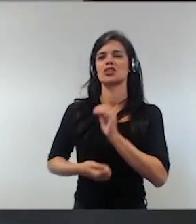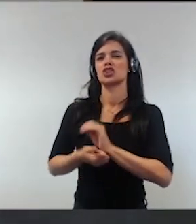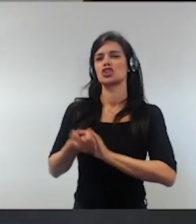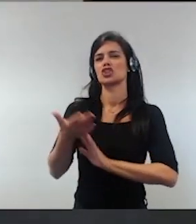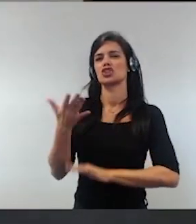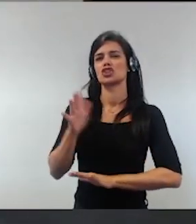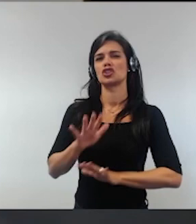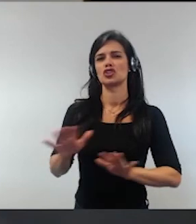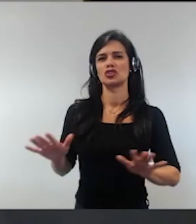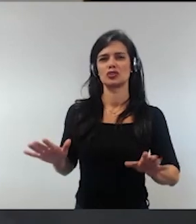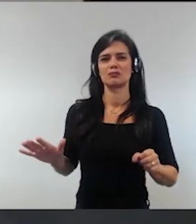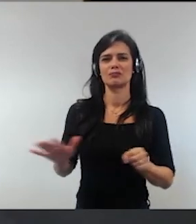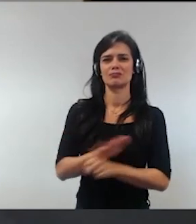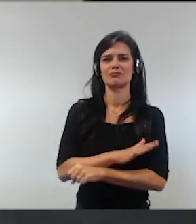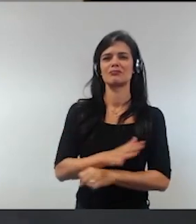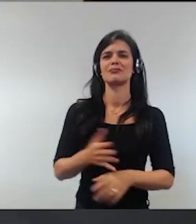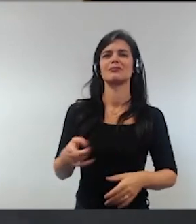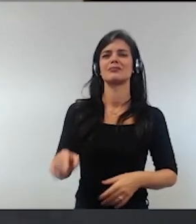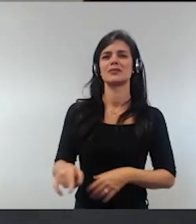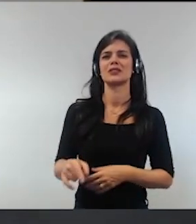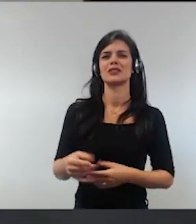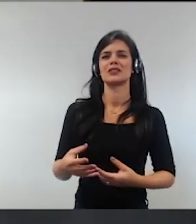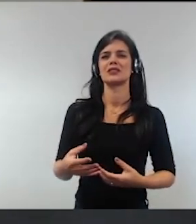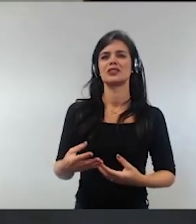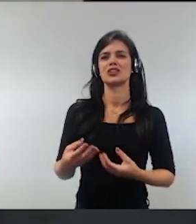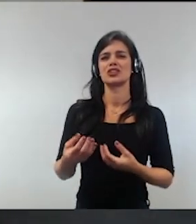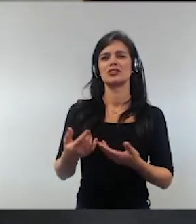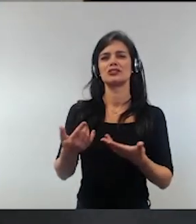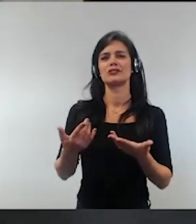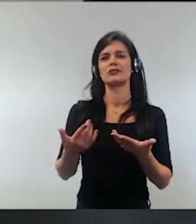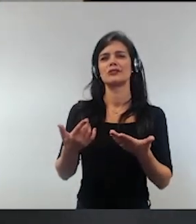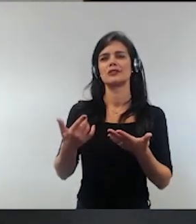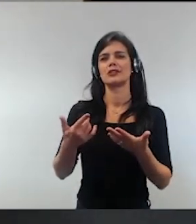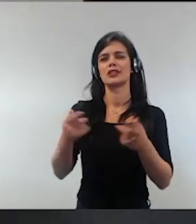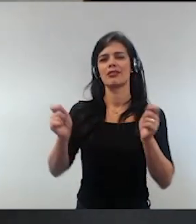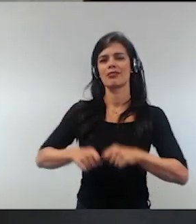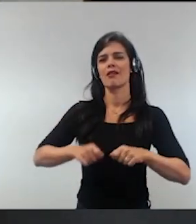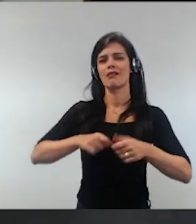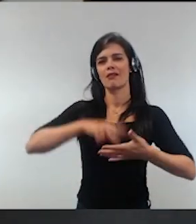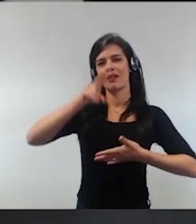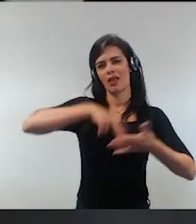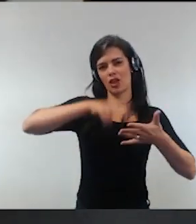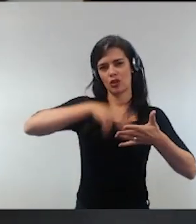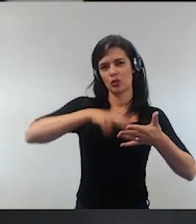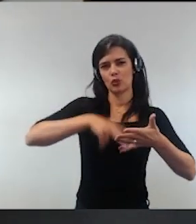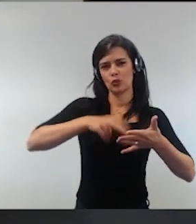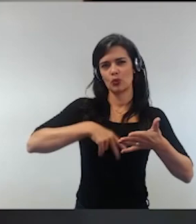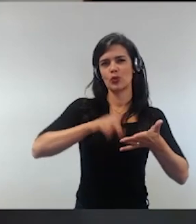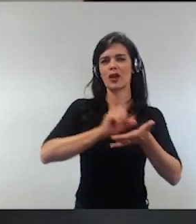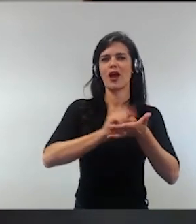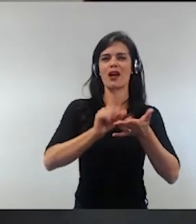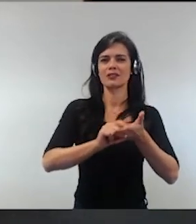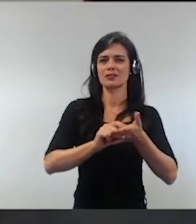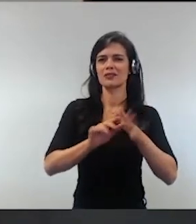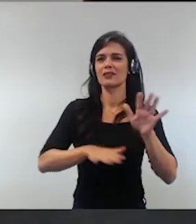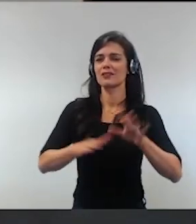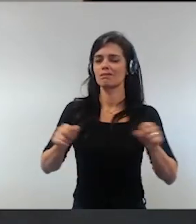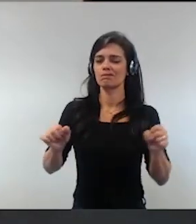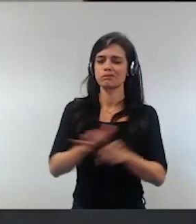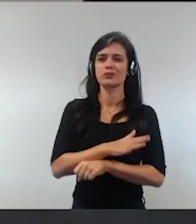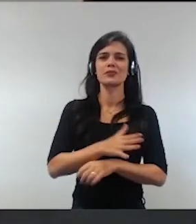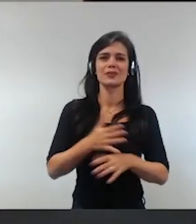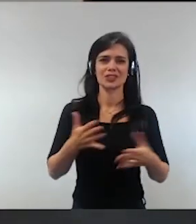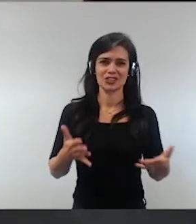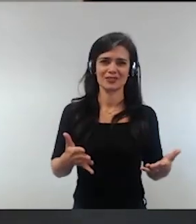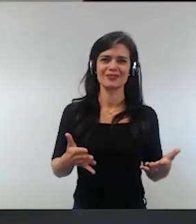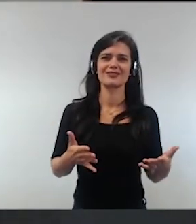cheia de meios, de instrumentos para o exercício profissional, até, às vezes, esgotando e